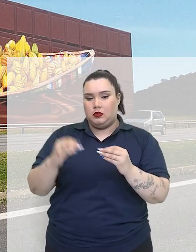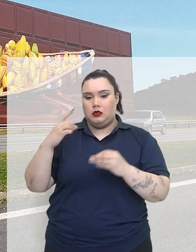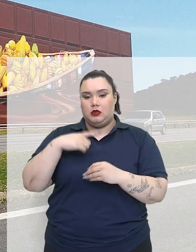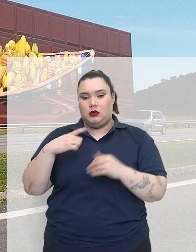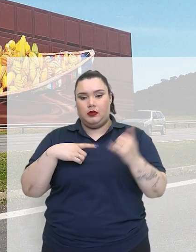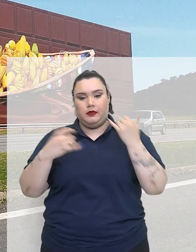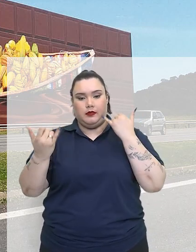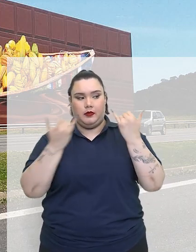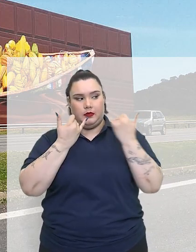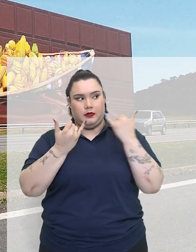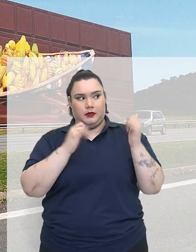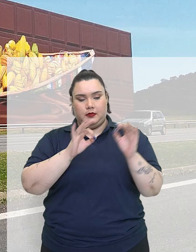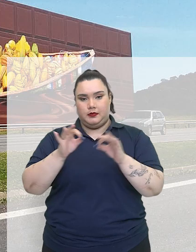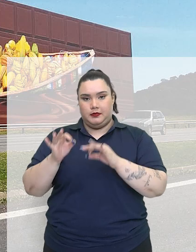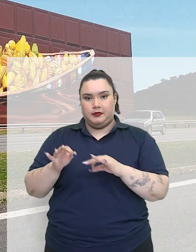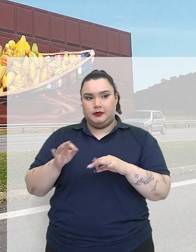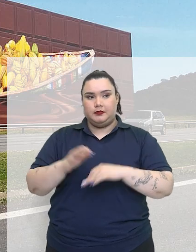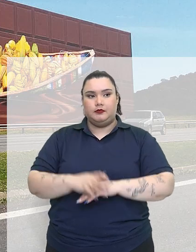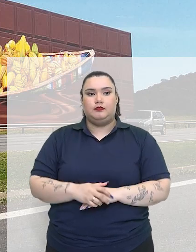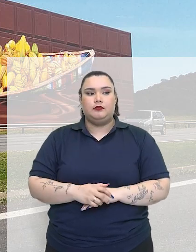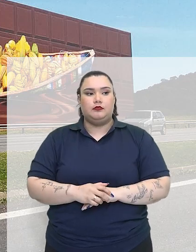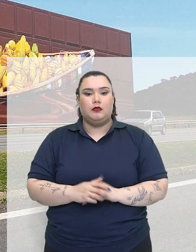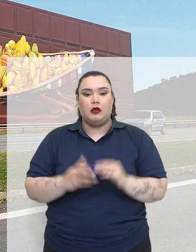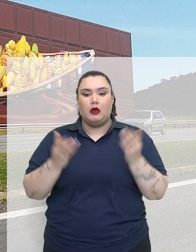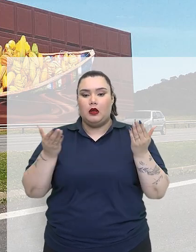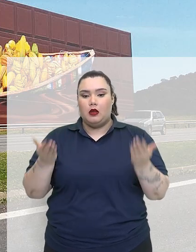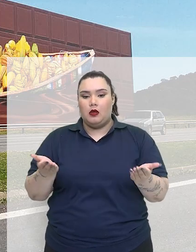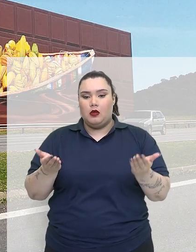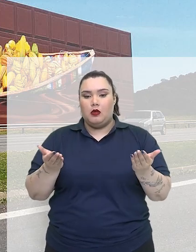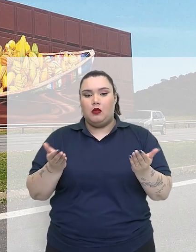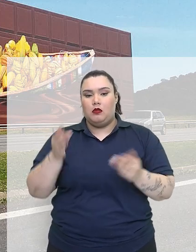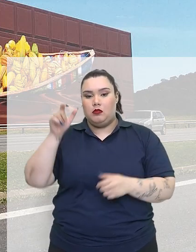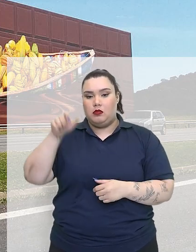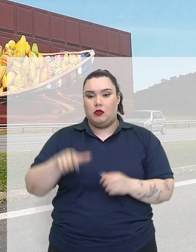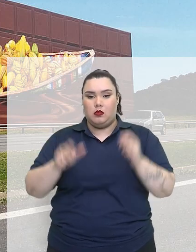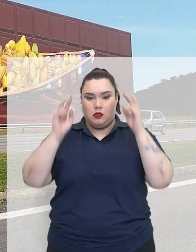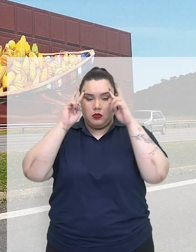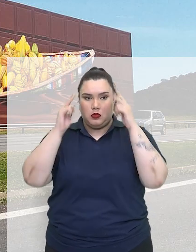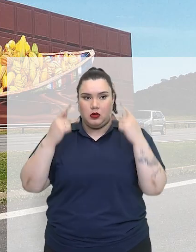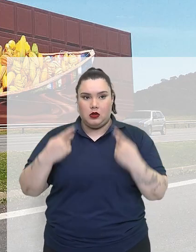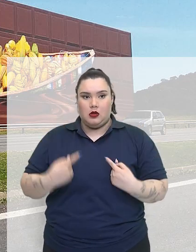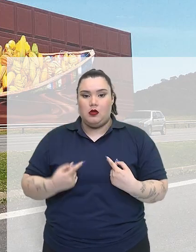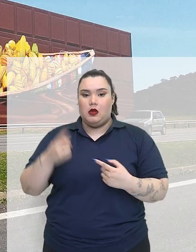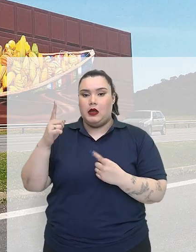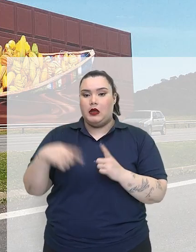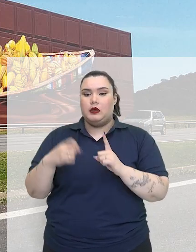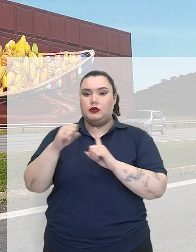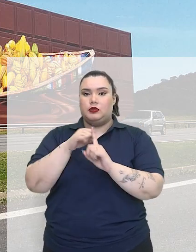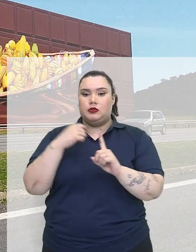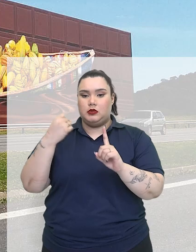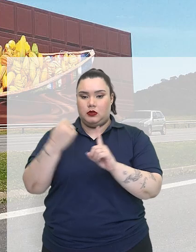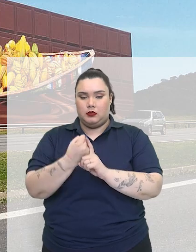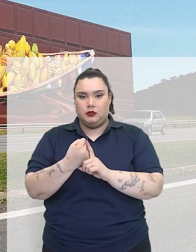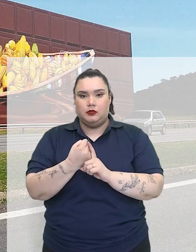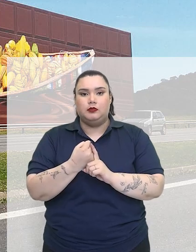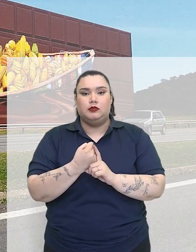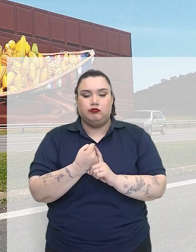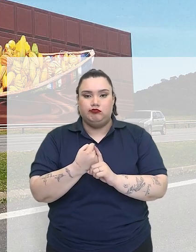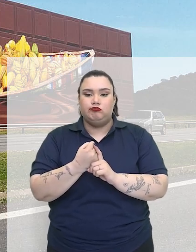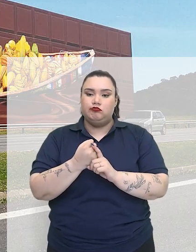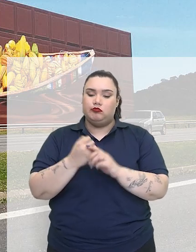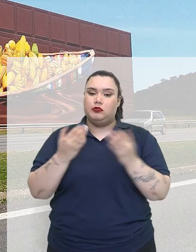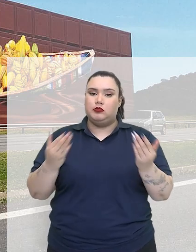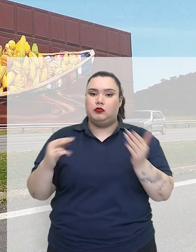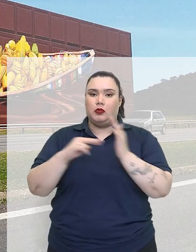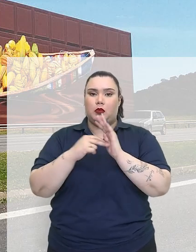Uma informação. Então, o ser humano, ele é um ser social. O que significa isso? Significa